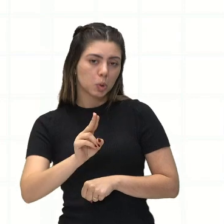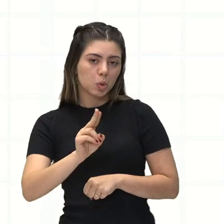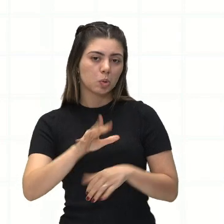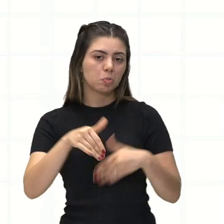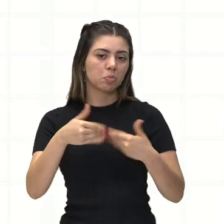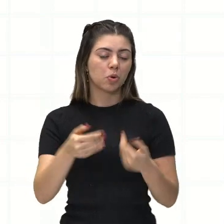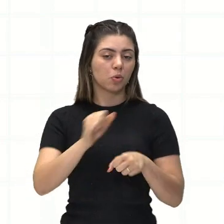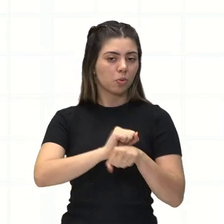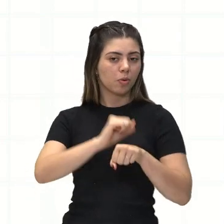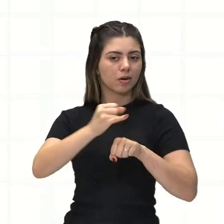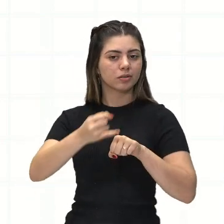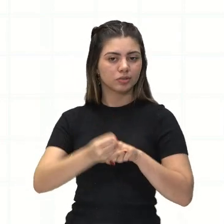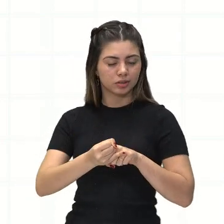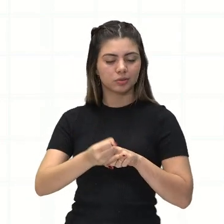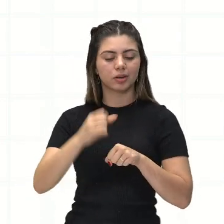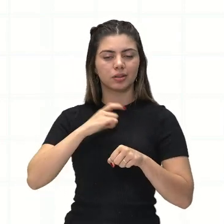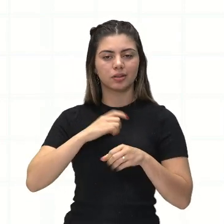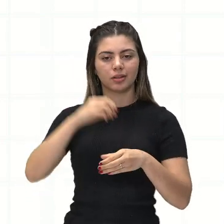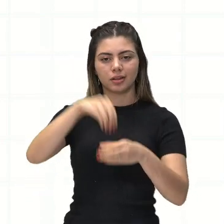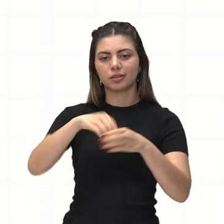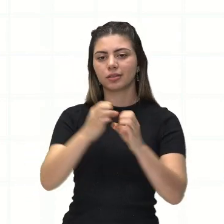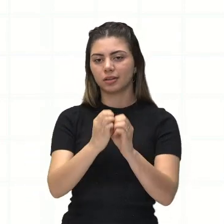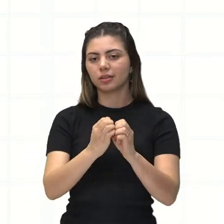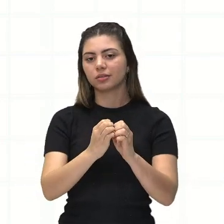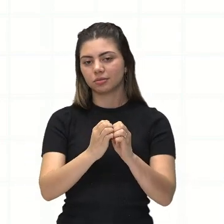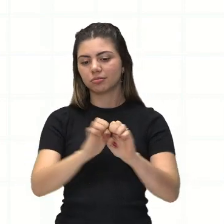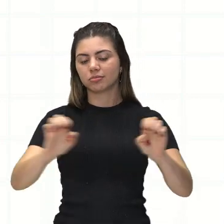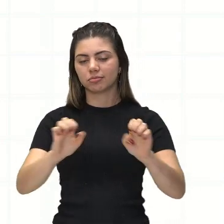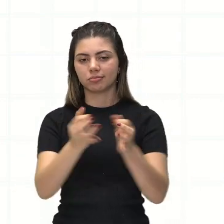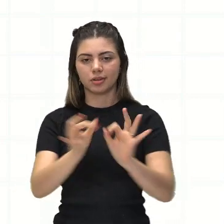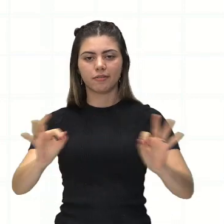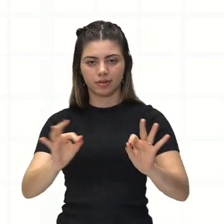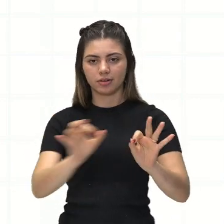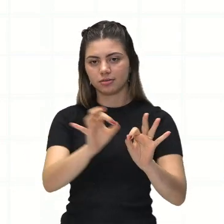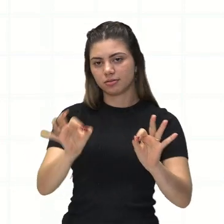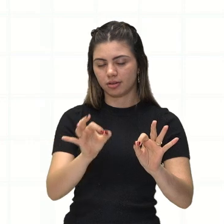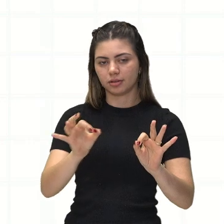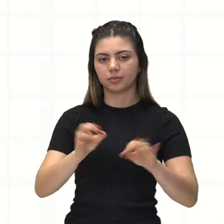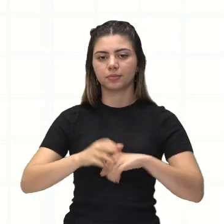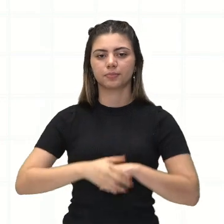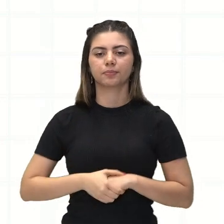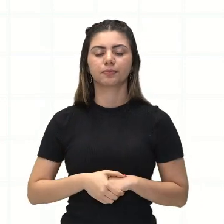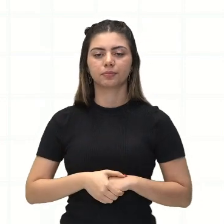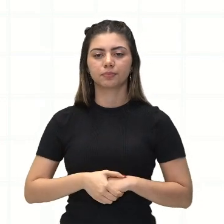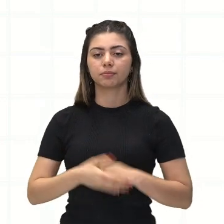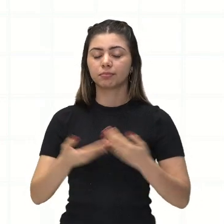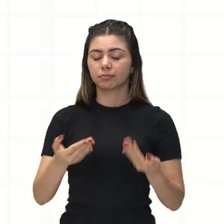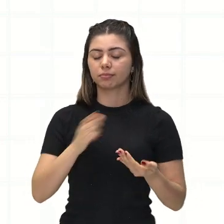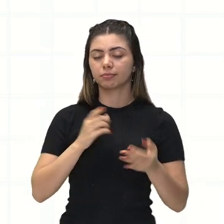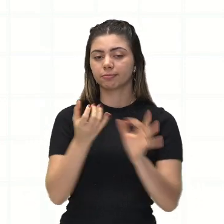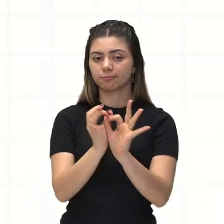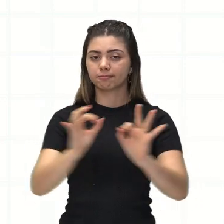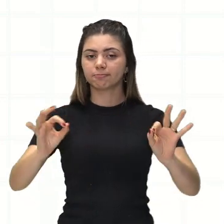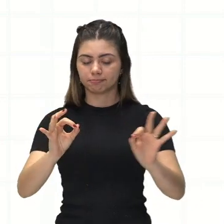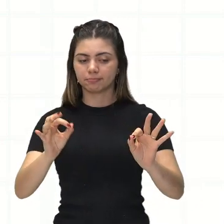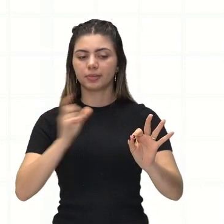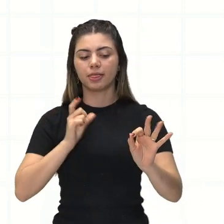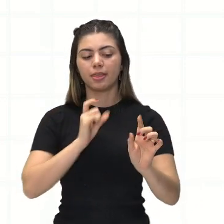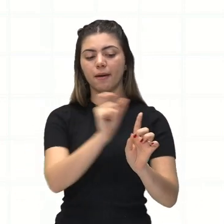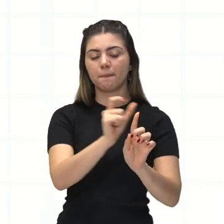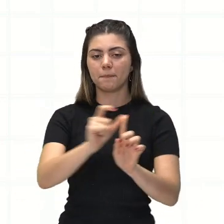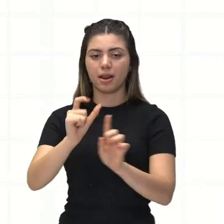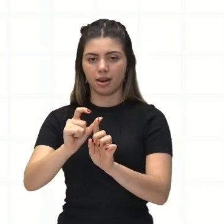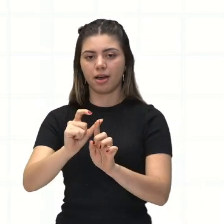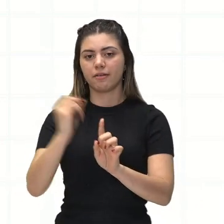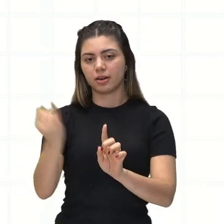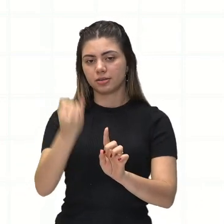do adjetivo na estrutura da frase. Então eu tenho a frase e eu tenho esses termos, que são os termos